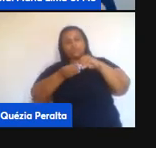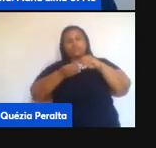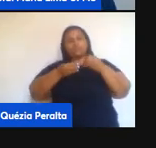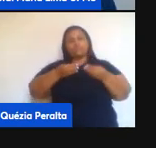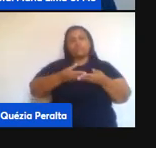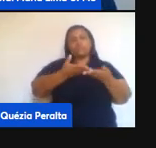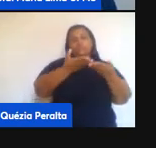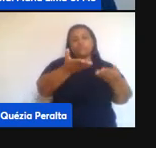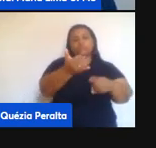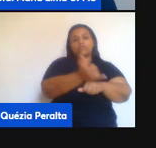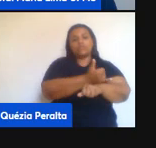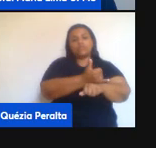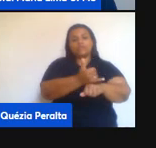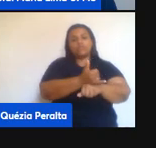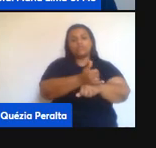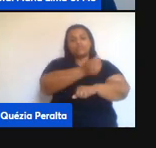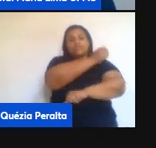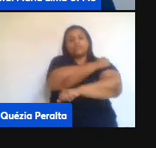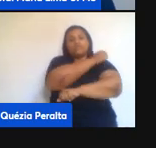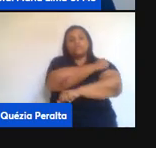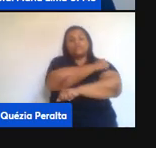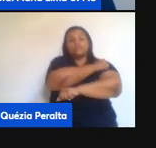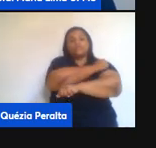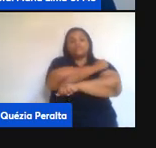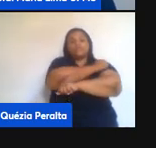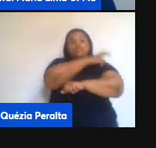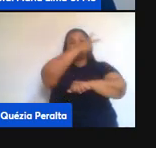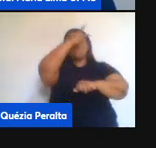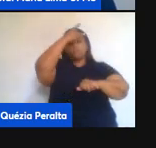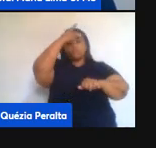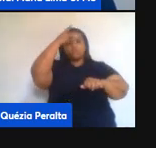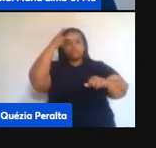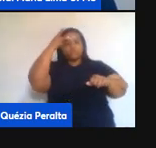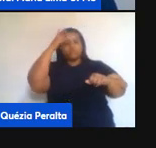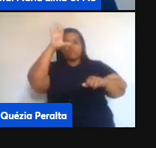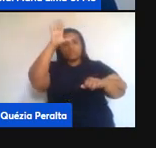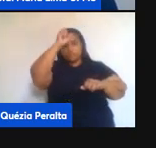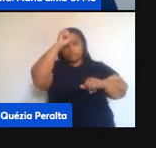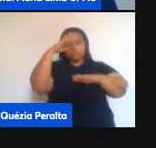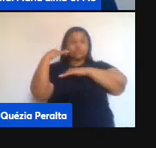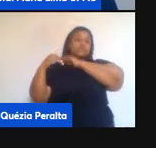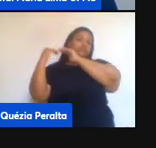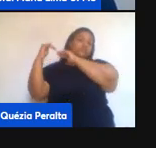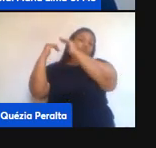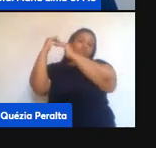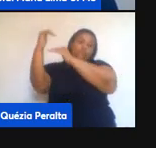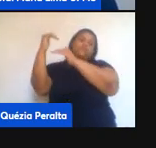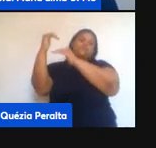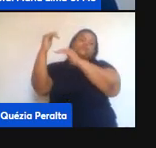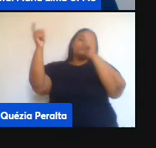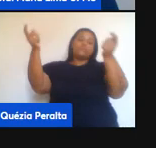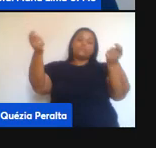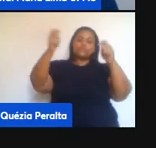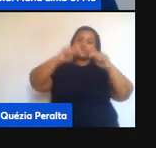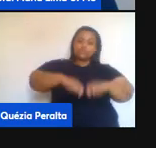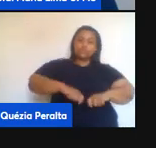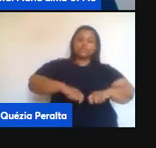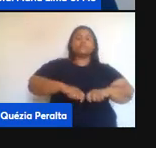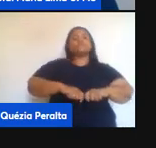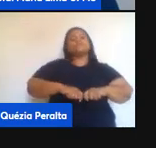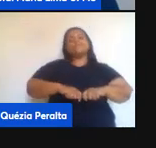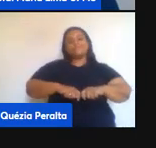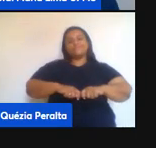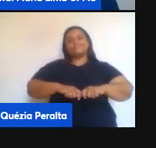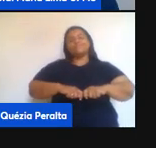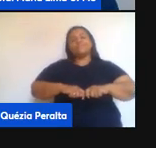tornar um sujeito da aprendizagem, e isso potencializa a sua aprendizagem, por quê? Porque quando ele se torna sujeito, quando ele